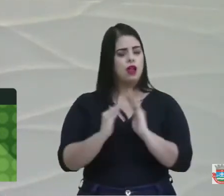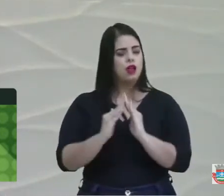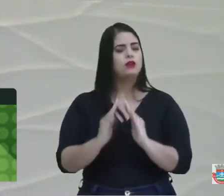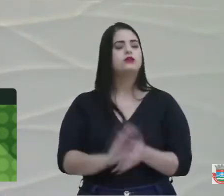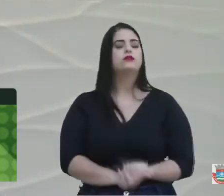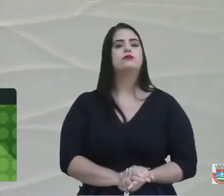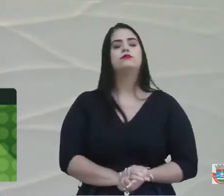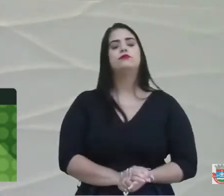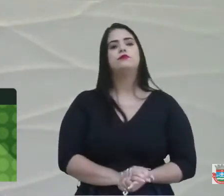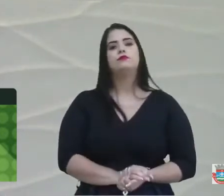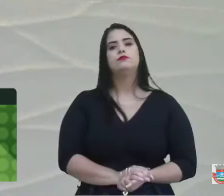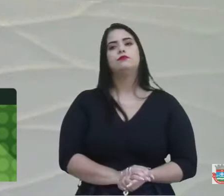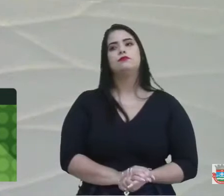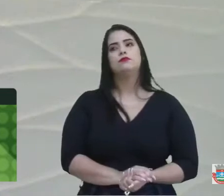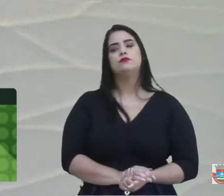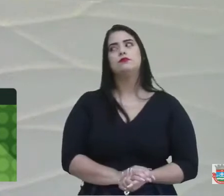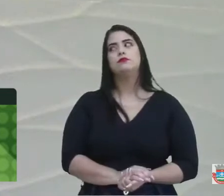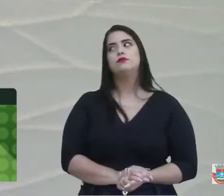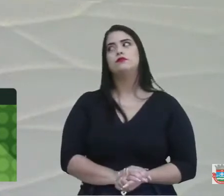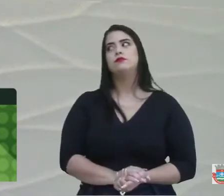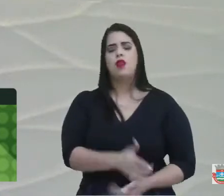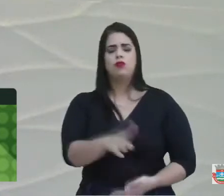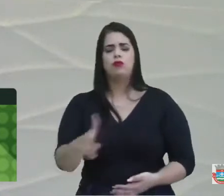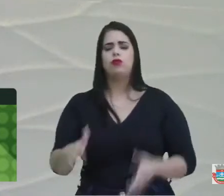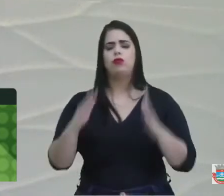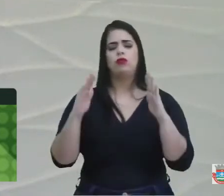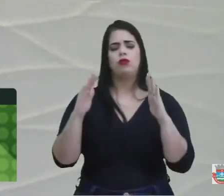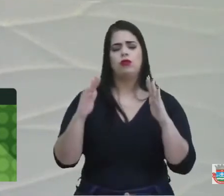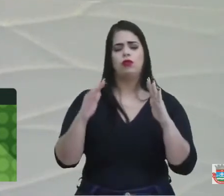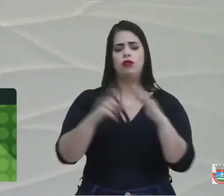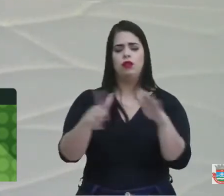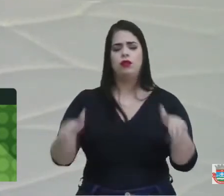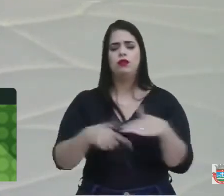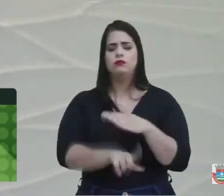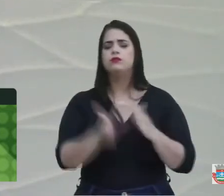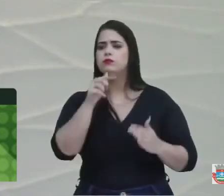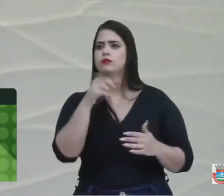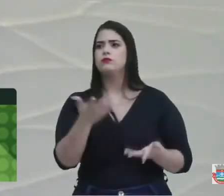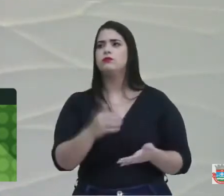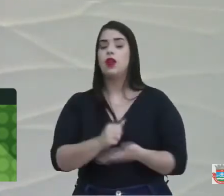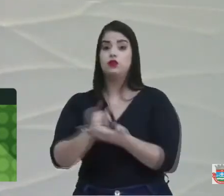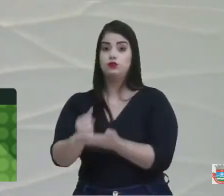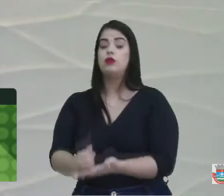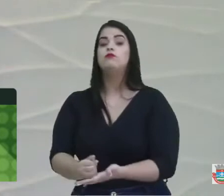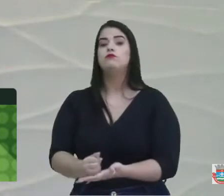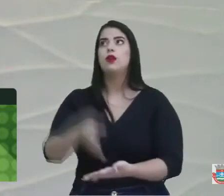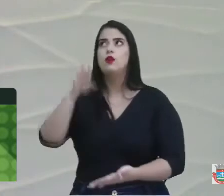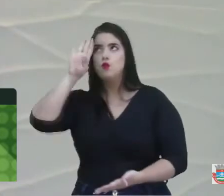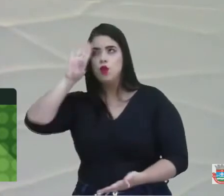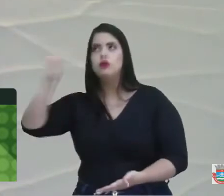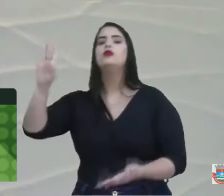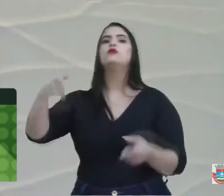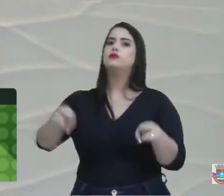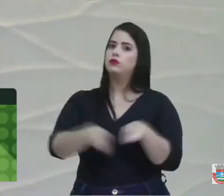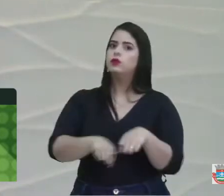esse abastecimento direto dessas barragens, que ainda tem uma quantidade de água que dá para ajudar. Então o Exército também abastece